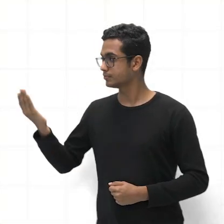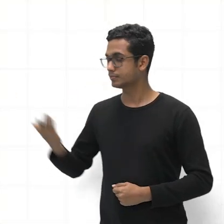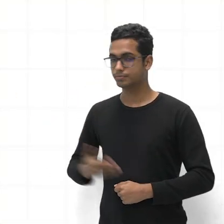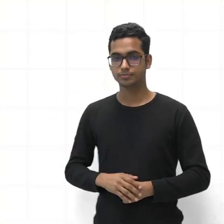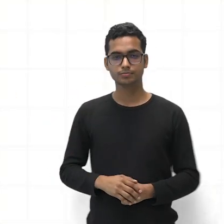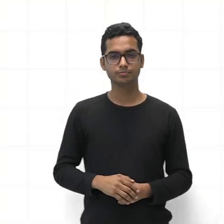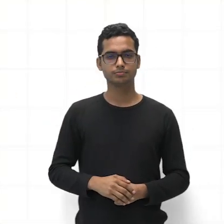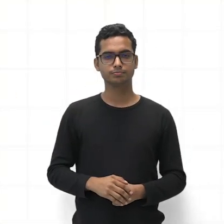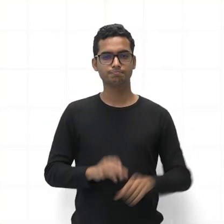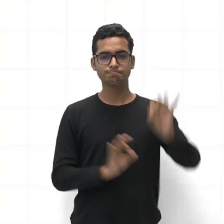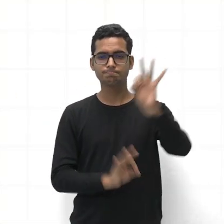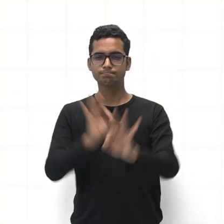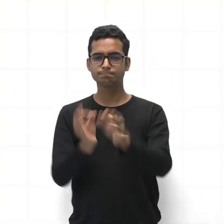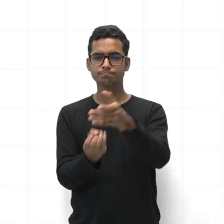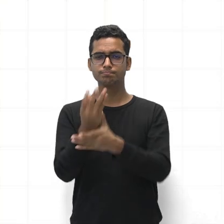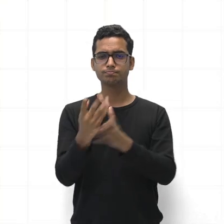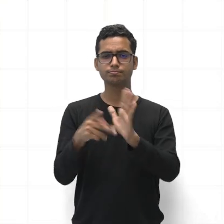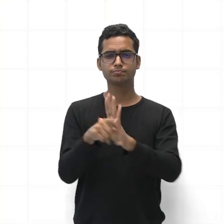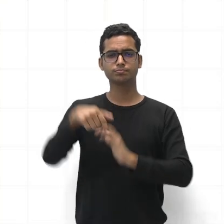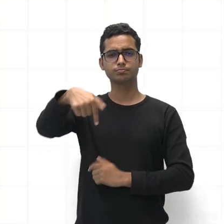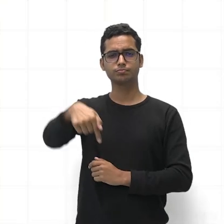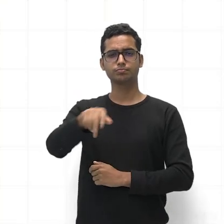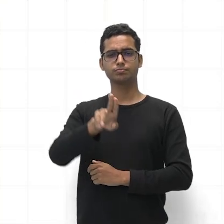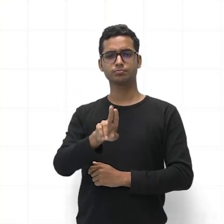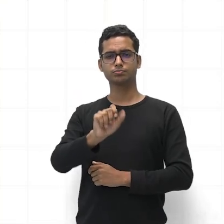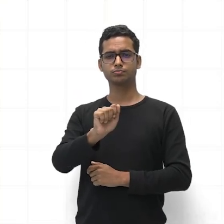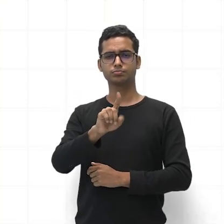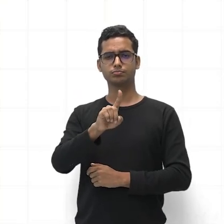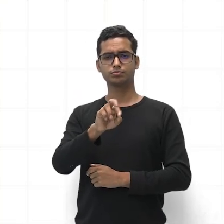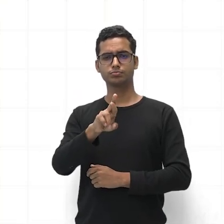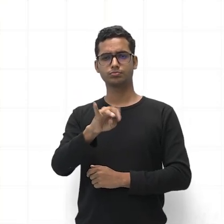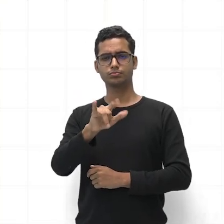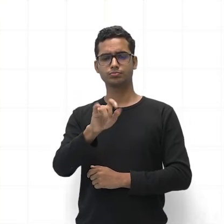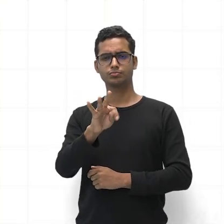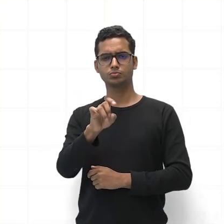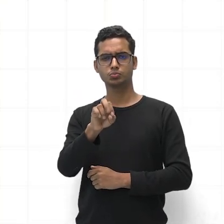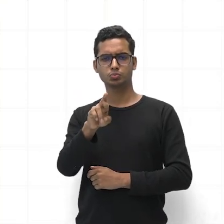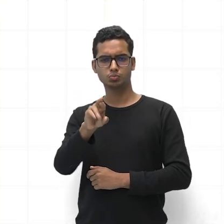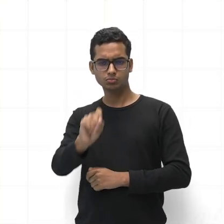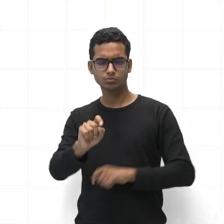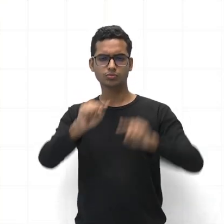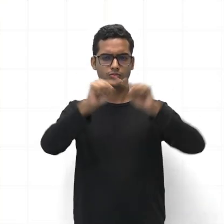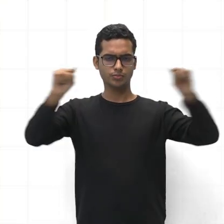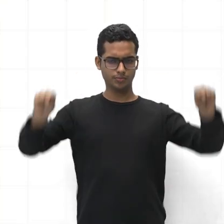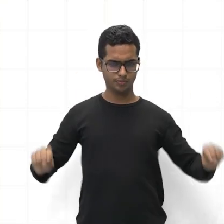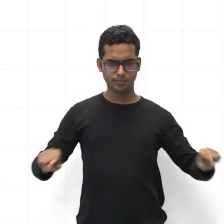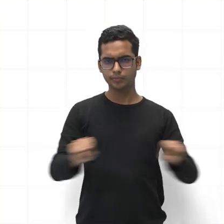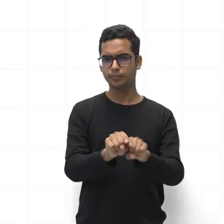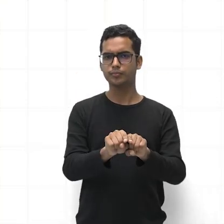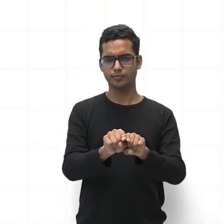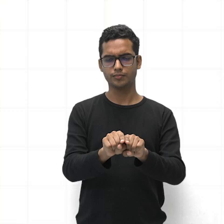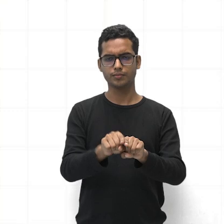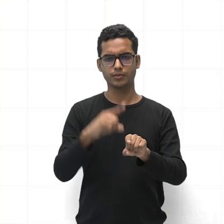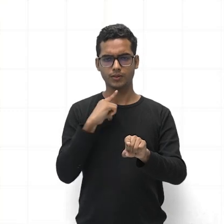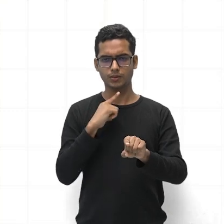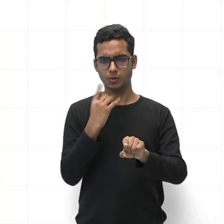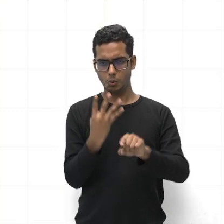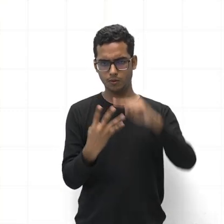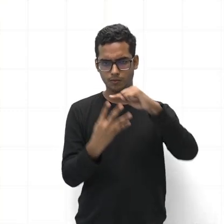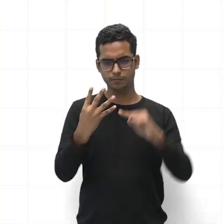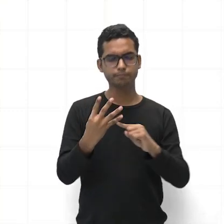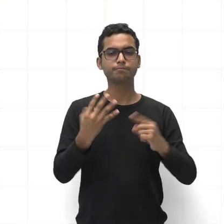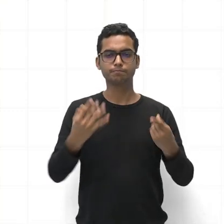Construção de quadriláteros. Um quadrilátero é uma figura geométrica plana que possui quatro lados. Os quadriláteros